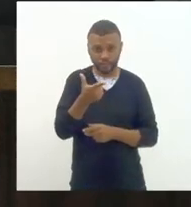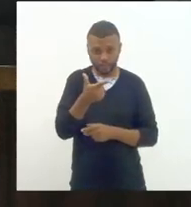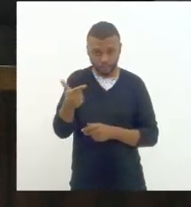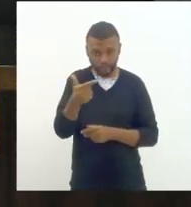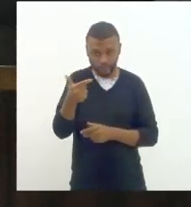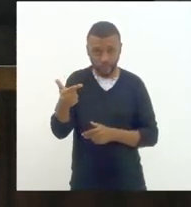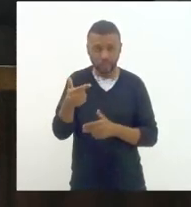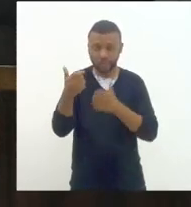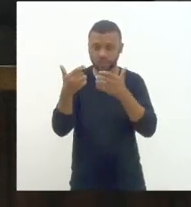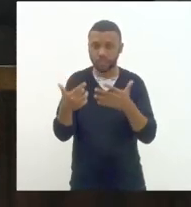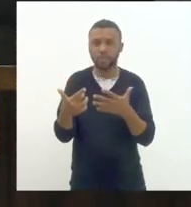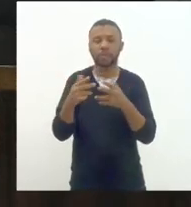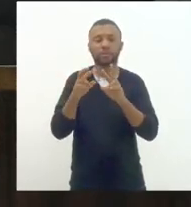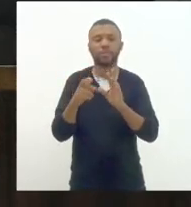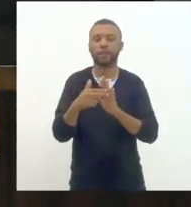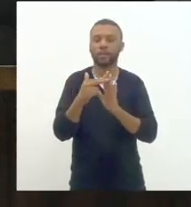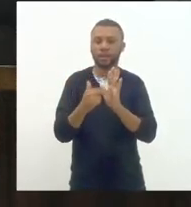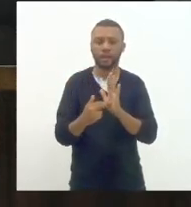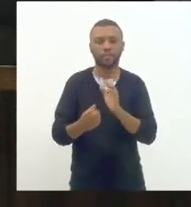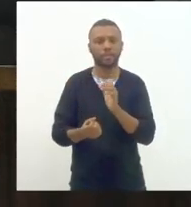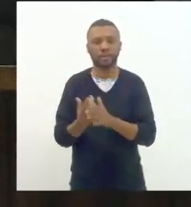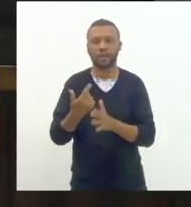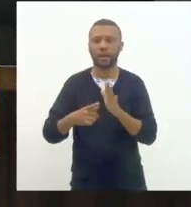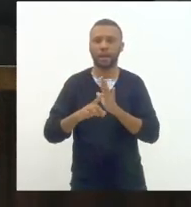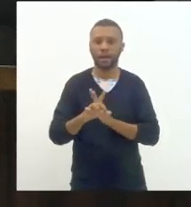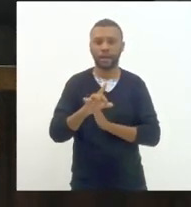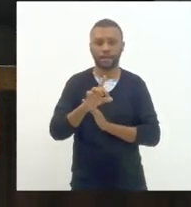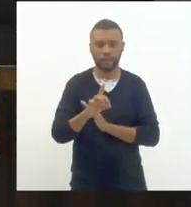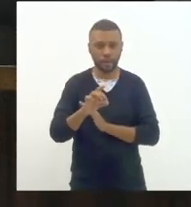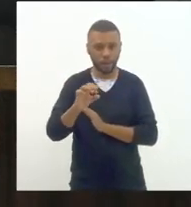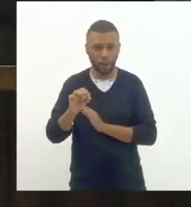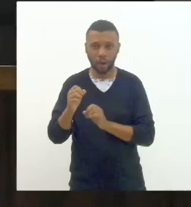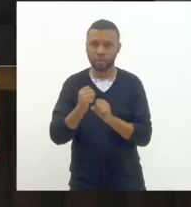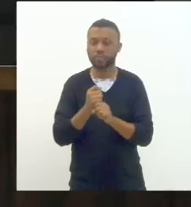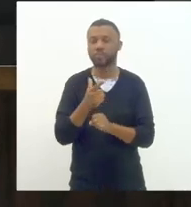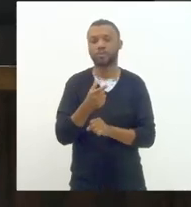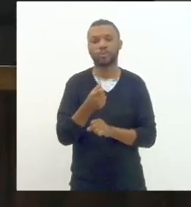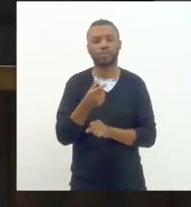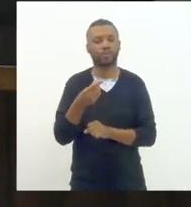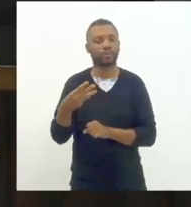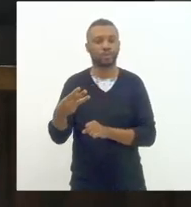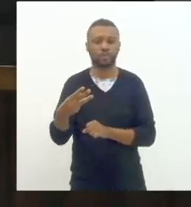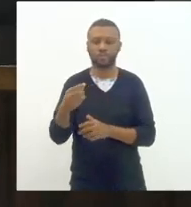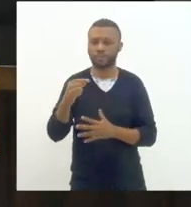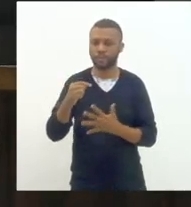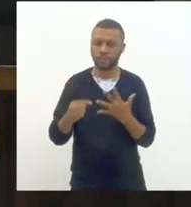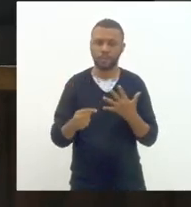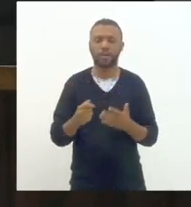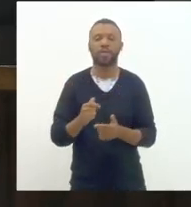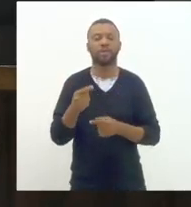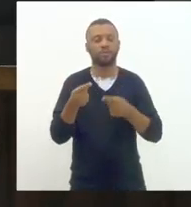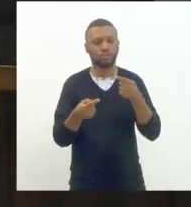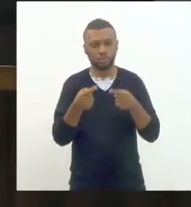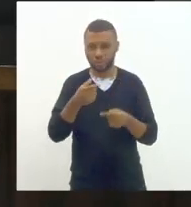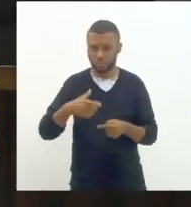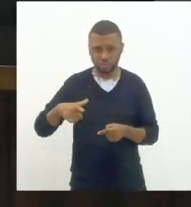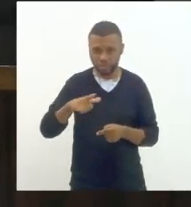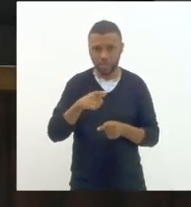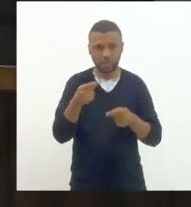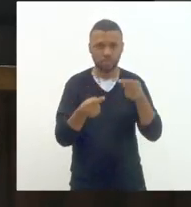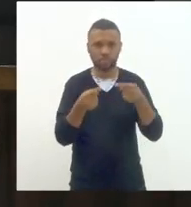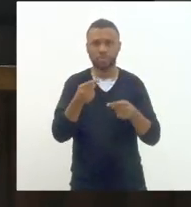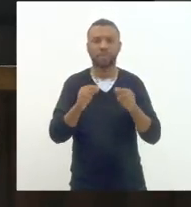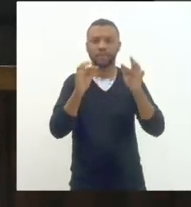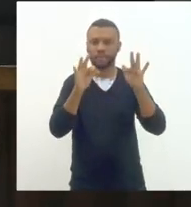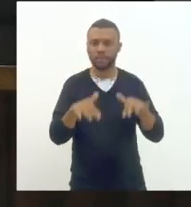diretrizes para elaboração da lei do orçamento anual de 2023 e da outras providências. Em discussão, não havendo quem queira discutir,